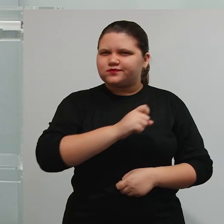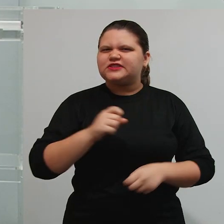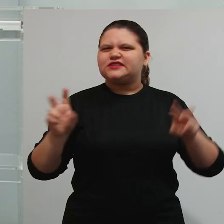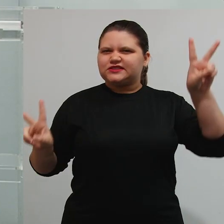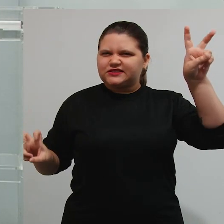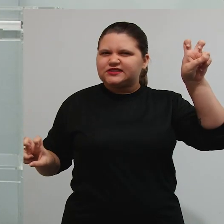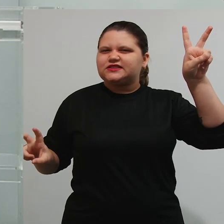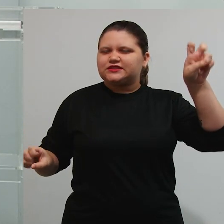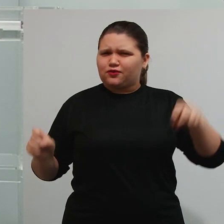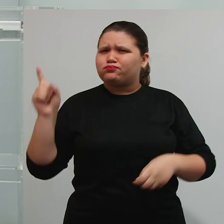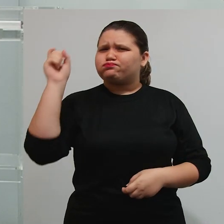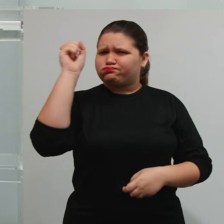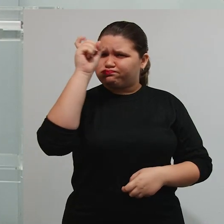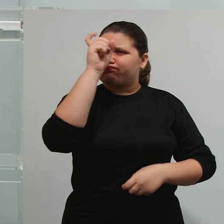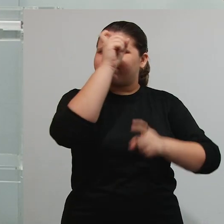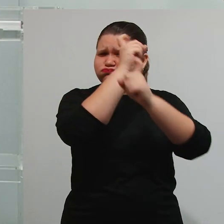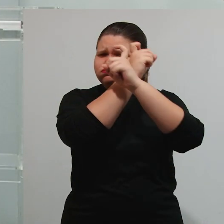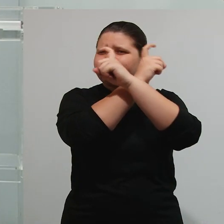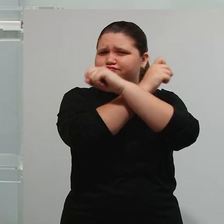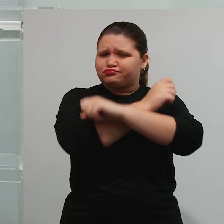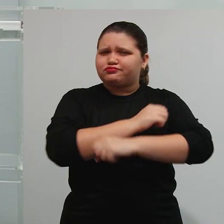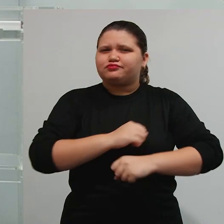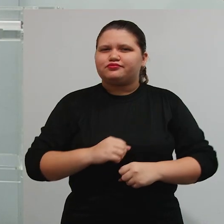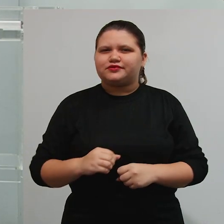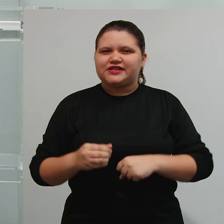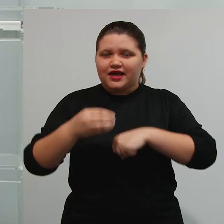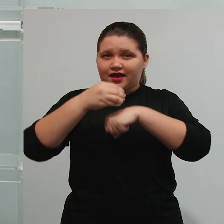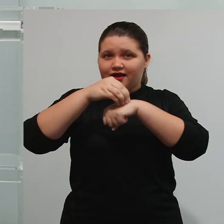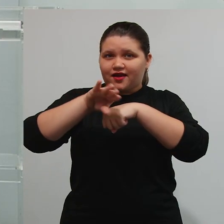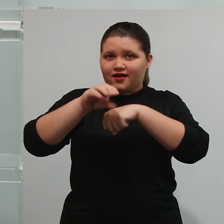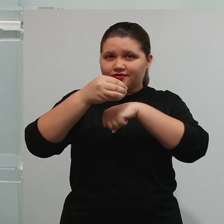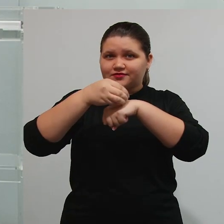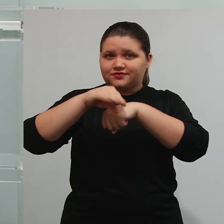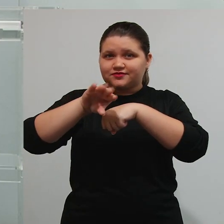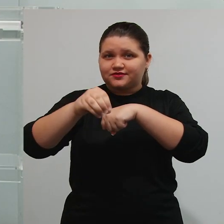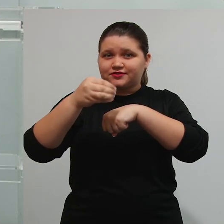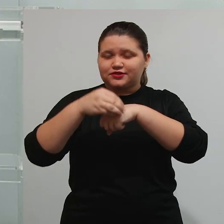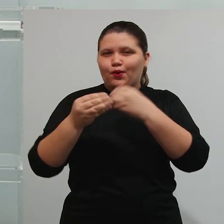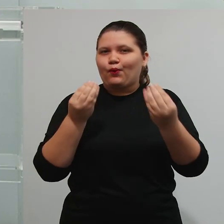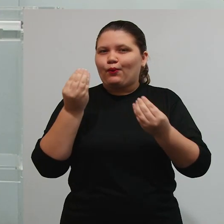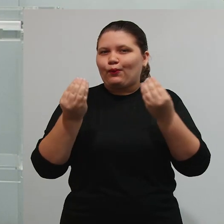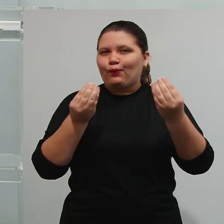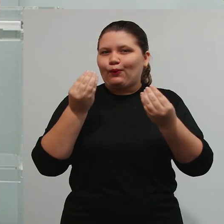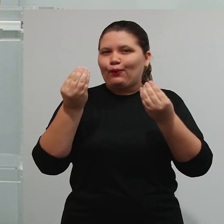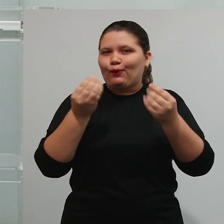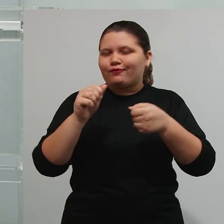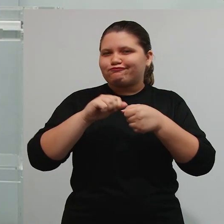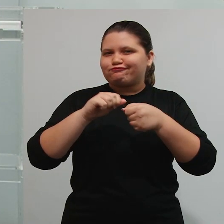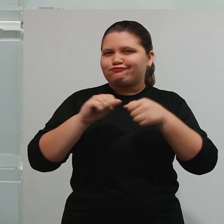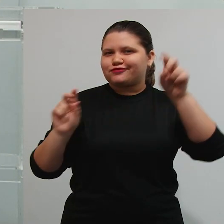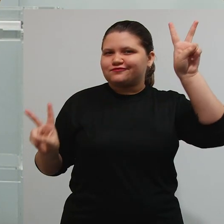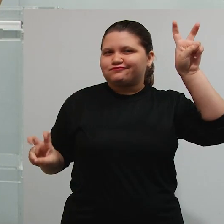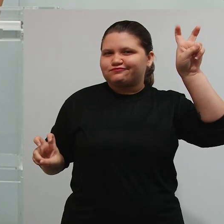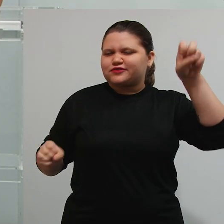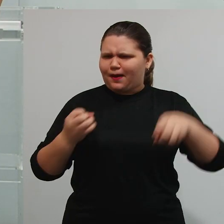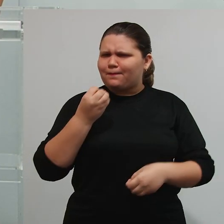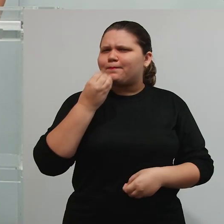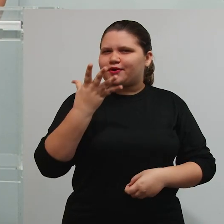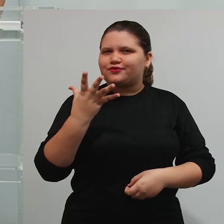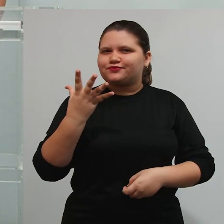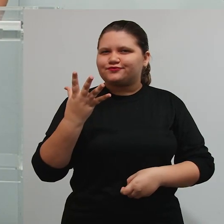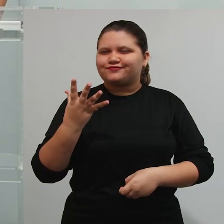Citação sempre é tensa. Mas a gente vai dar algumas dicas meteorológicas de como fazer uma boa citação no seu